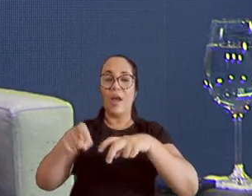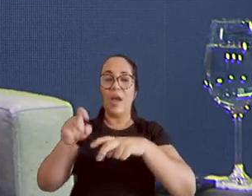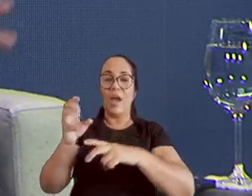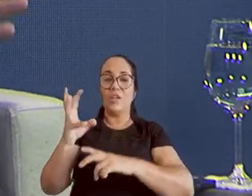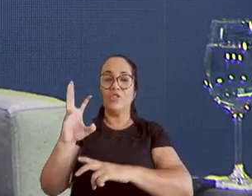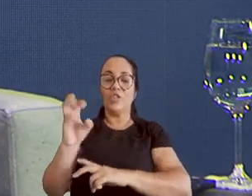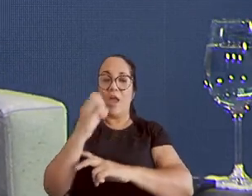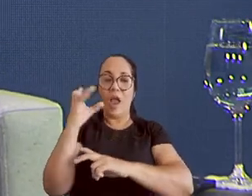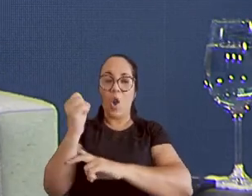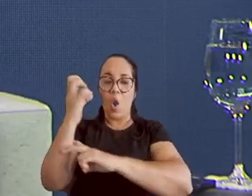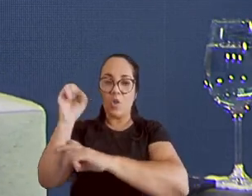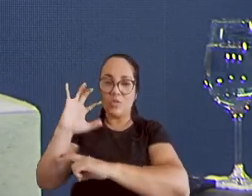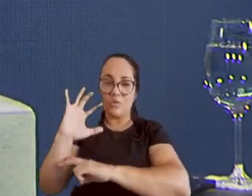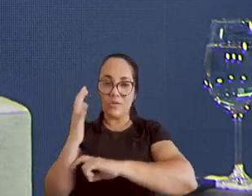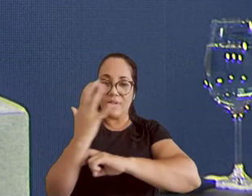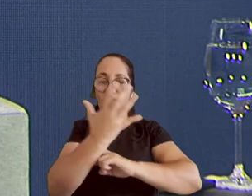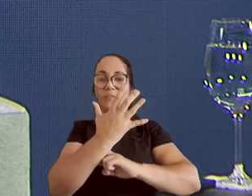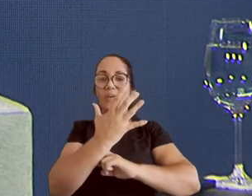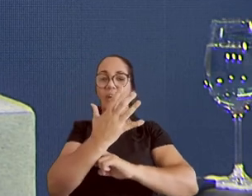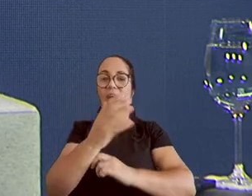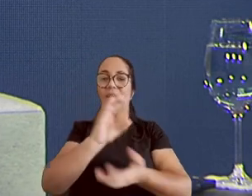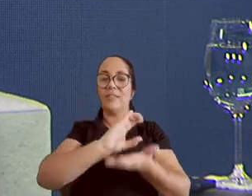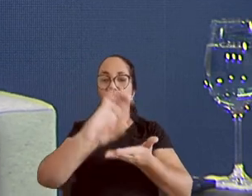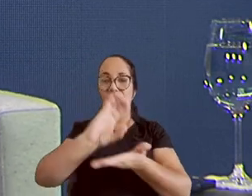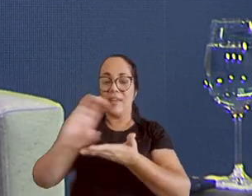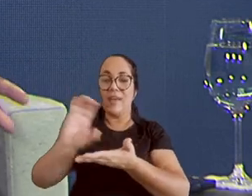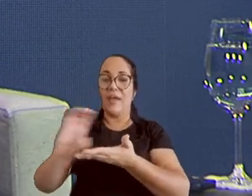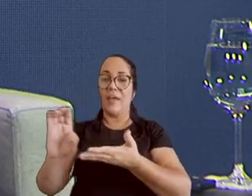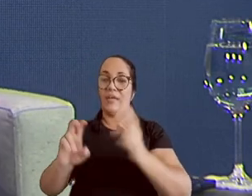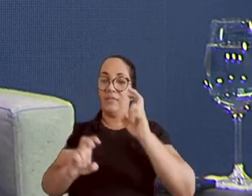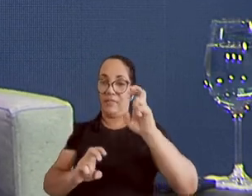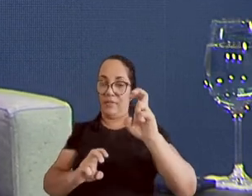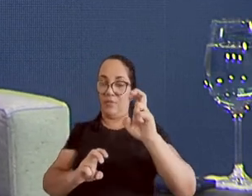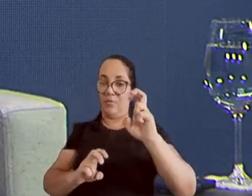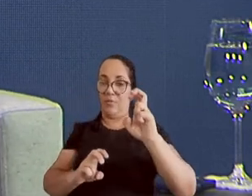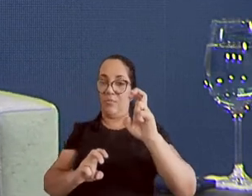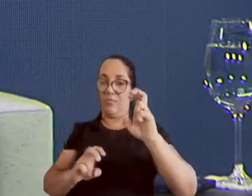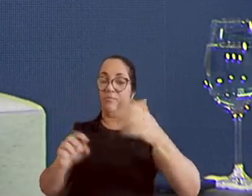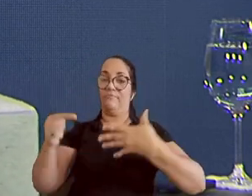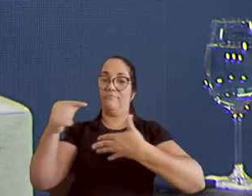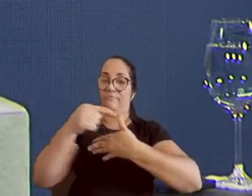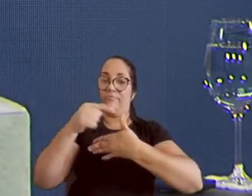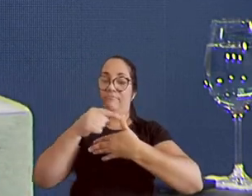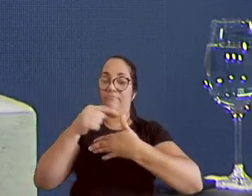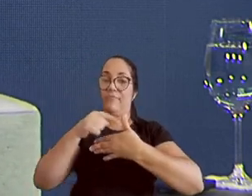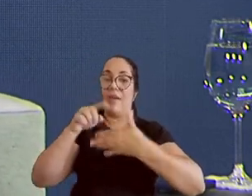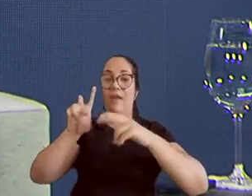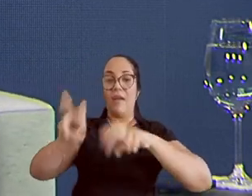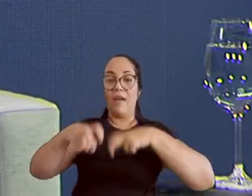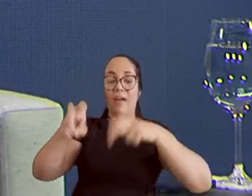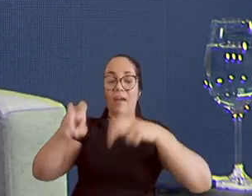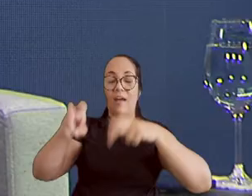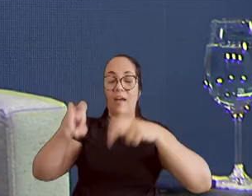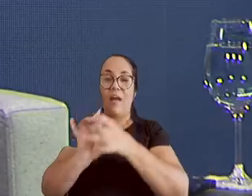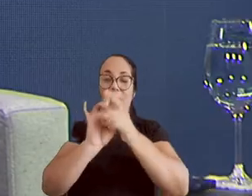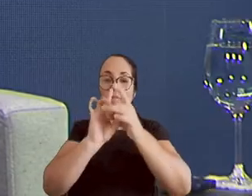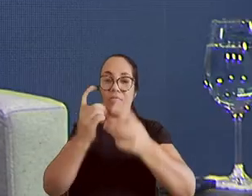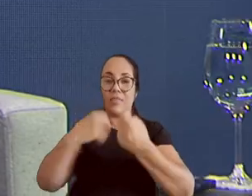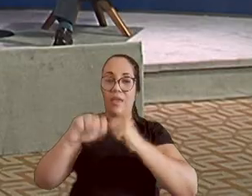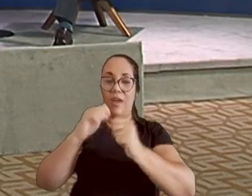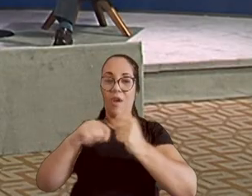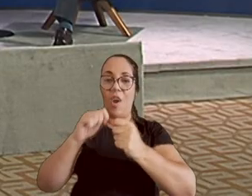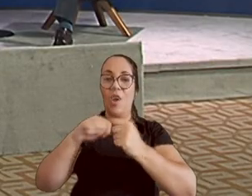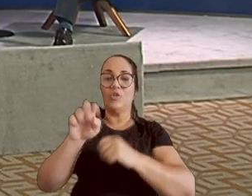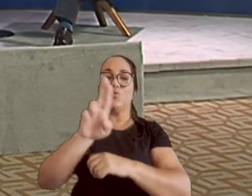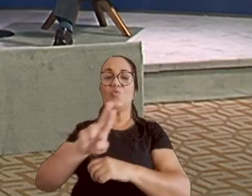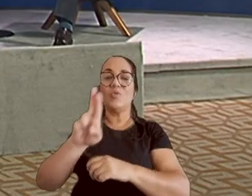Tech a gente investe em cinco verticais uma das verticais é O agronegócio e uso da terra né que acho que é um pouco a